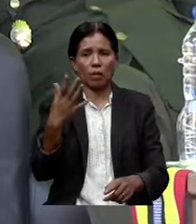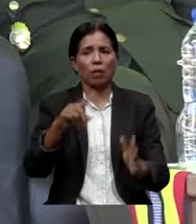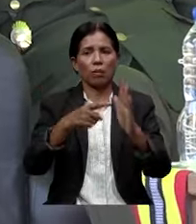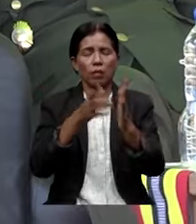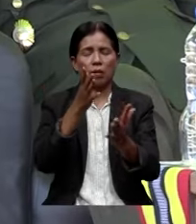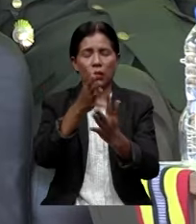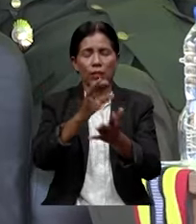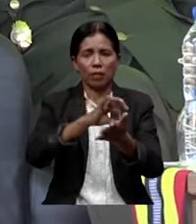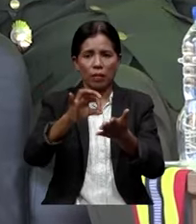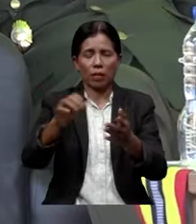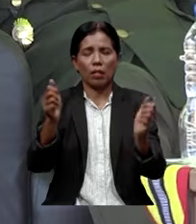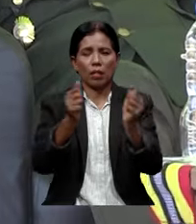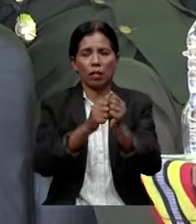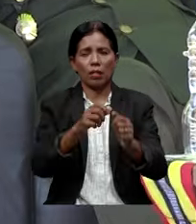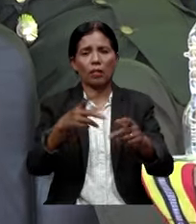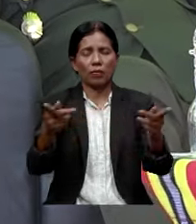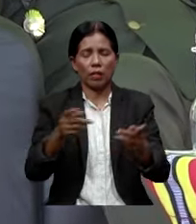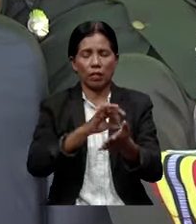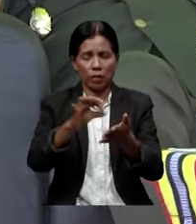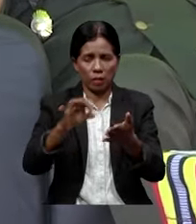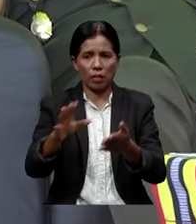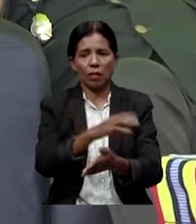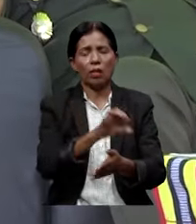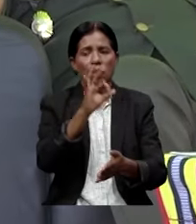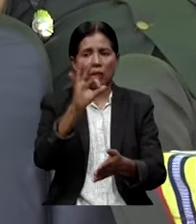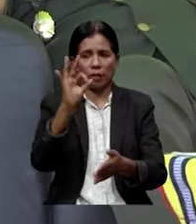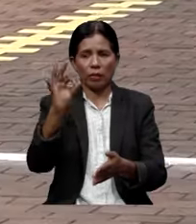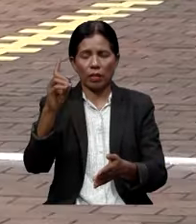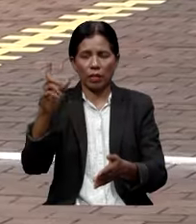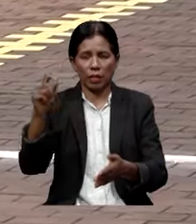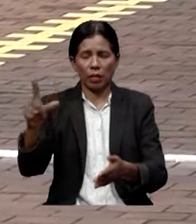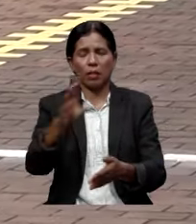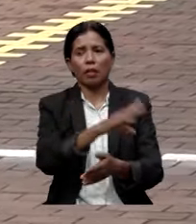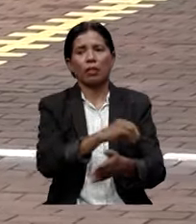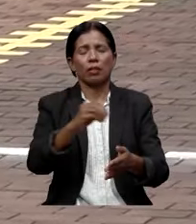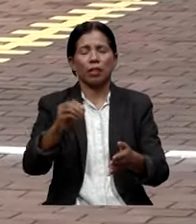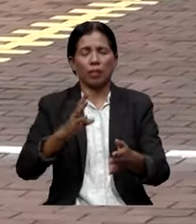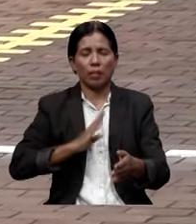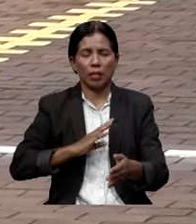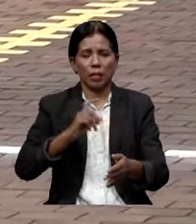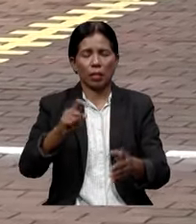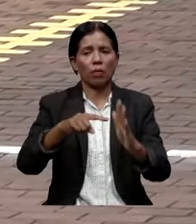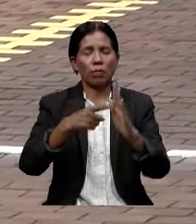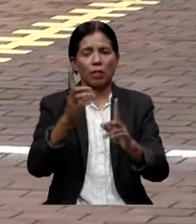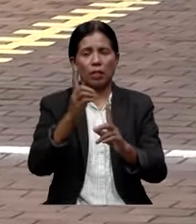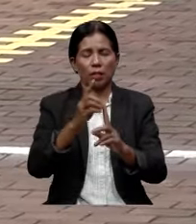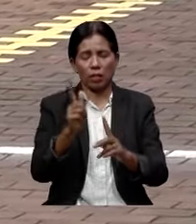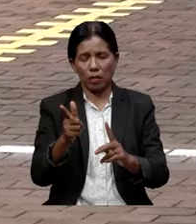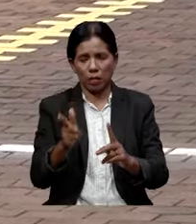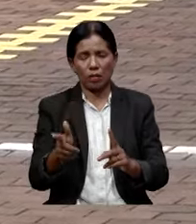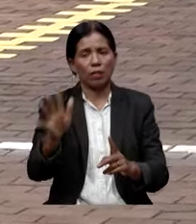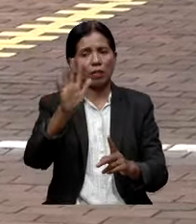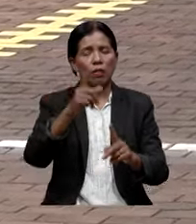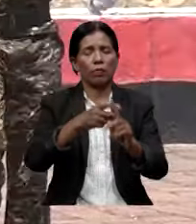Tama Formação e a componente Centro Formação Treino FFDTL Nicolau Lobato Metinaro, Rahu Husi Loron Ruanulo Restin